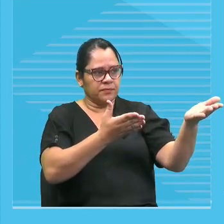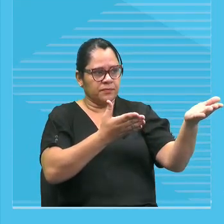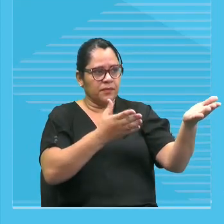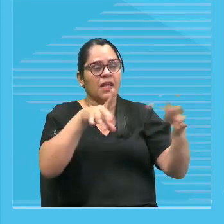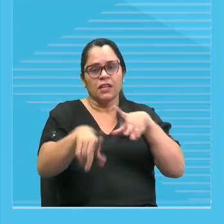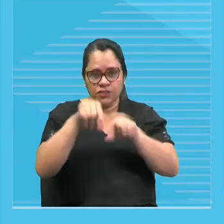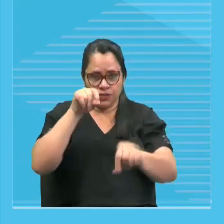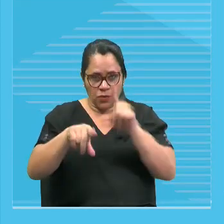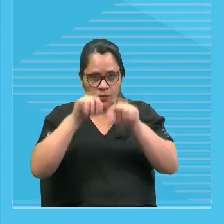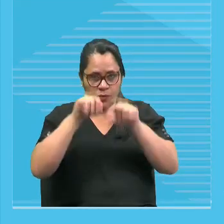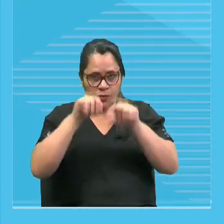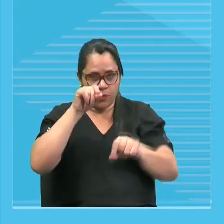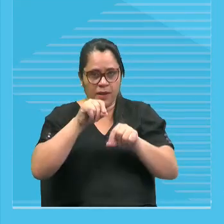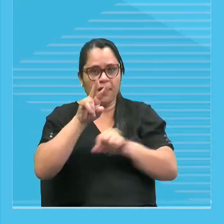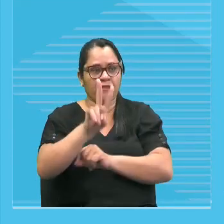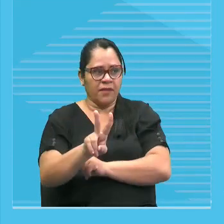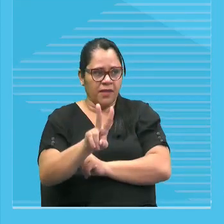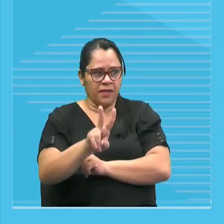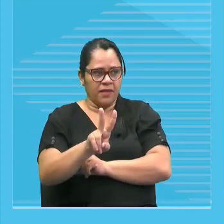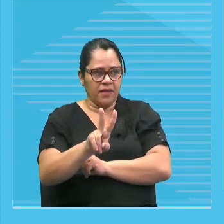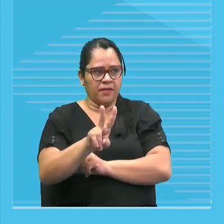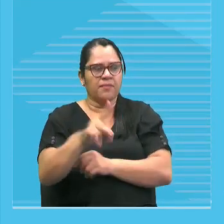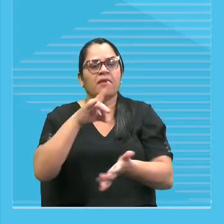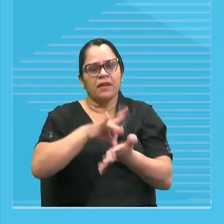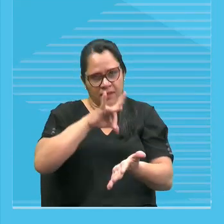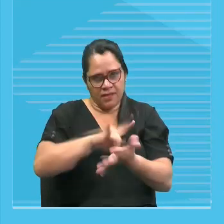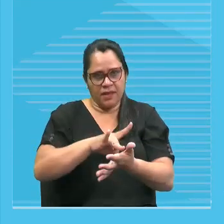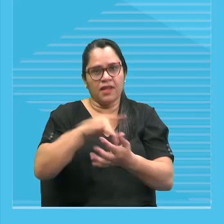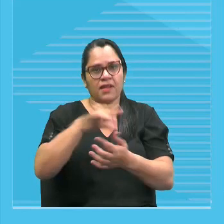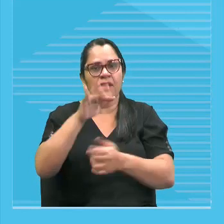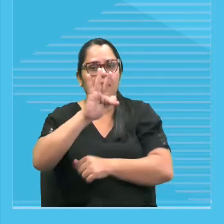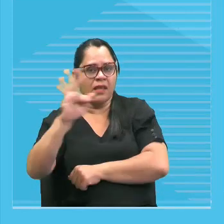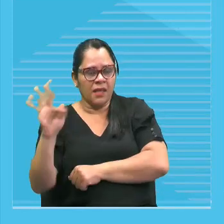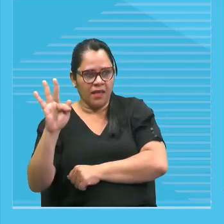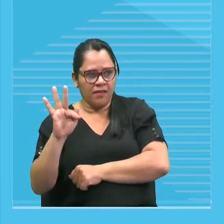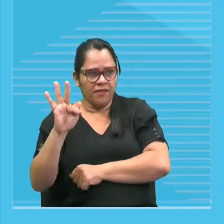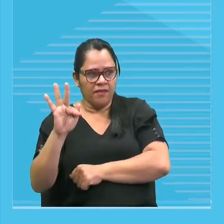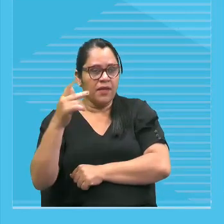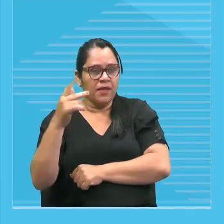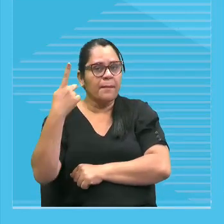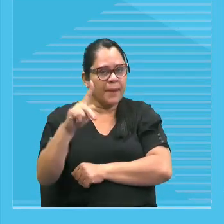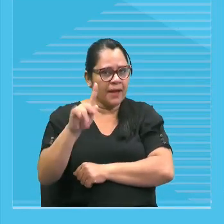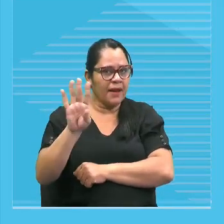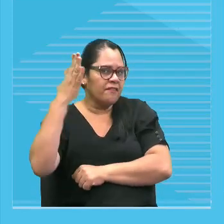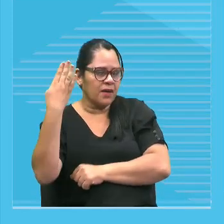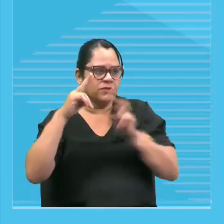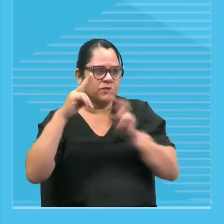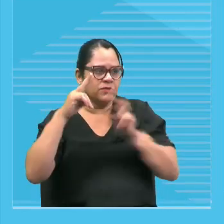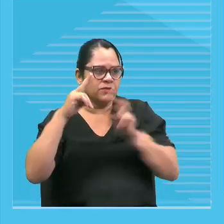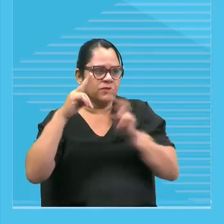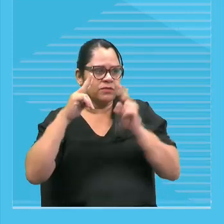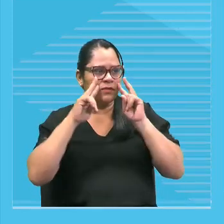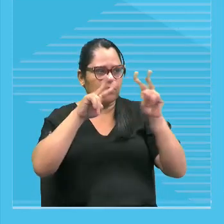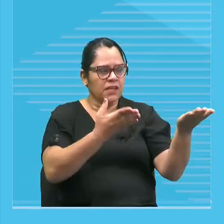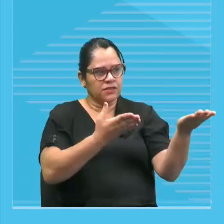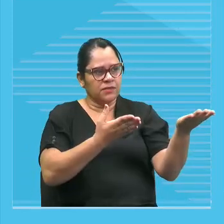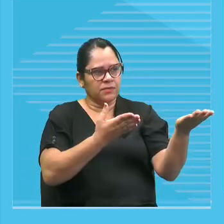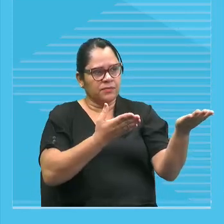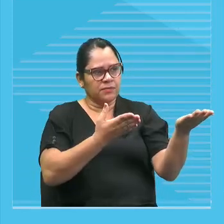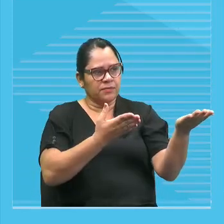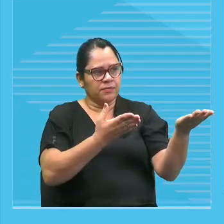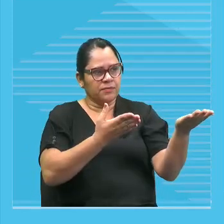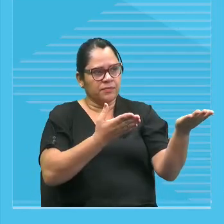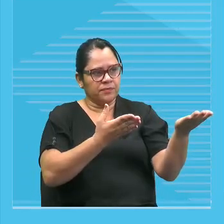v para verdadeiro e f para falso e nas opções sobre cada um notelo seguintes